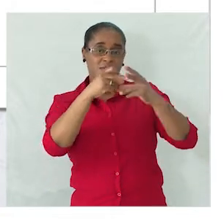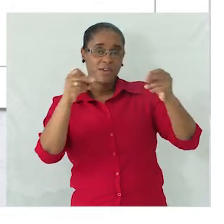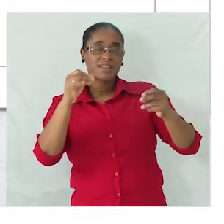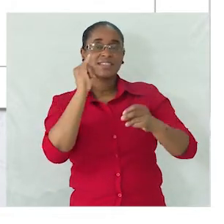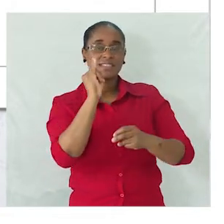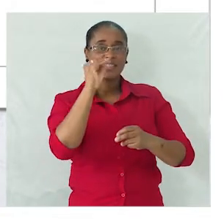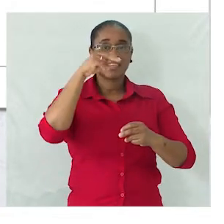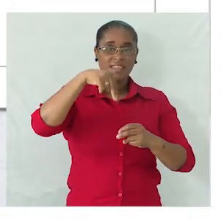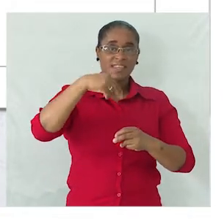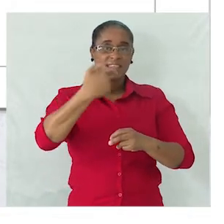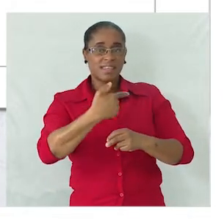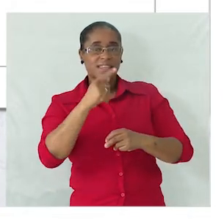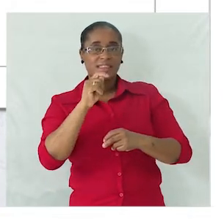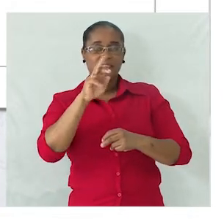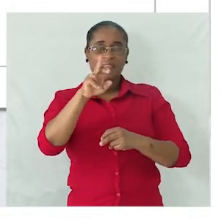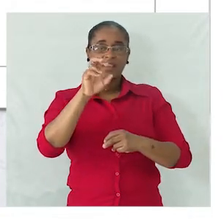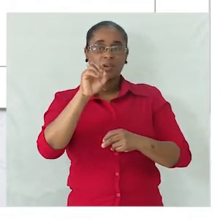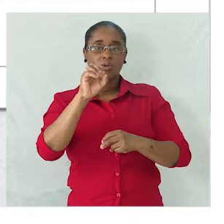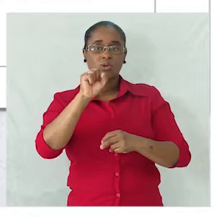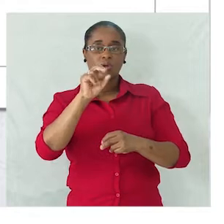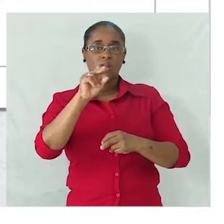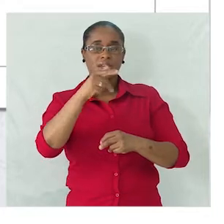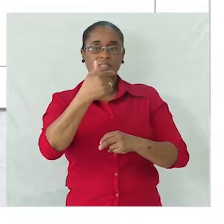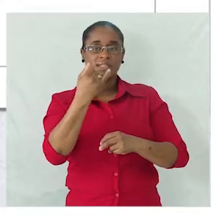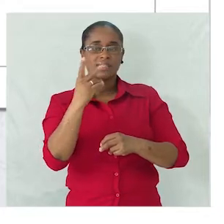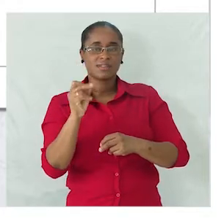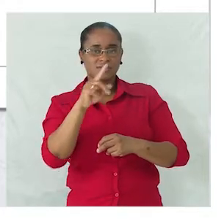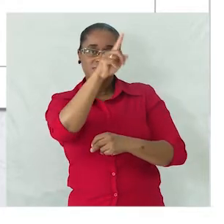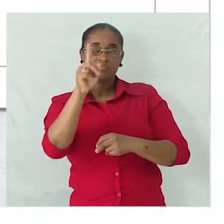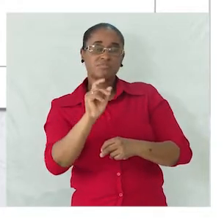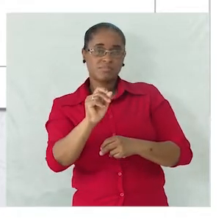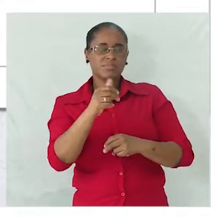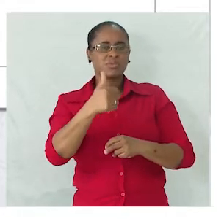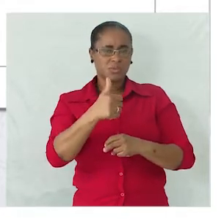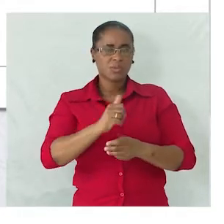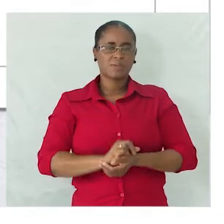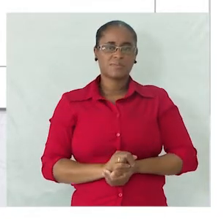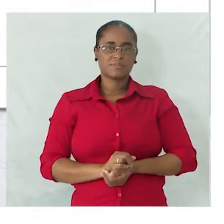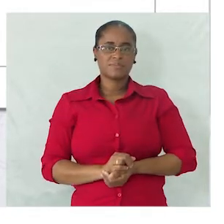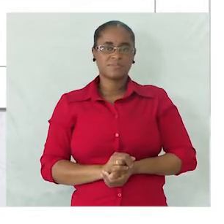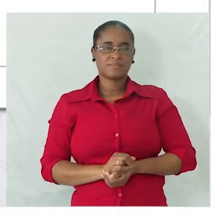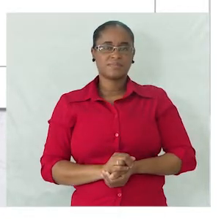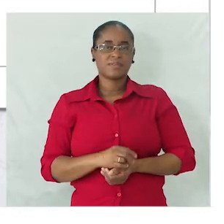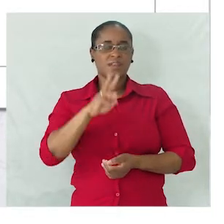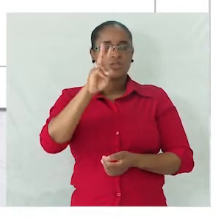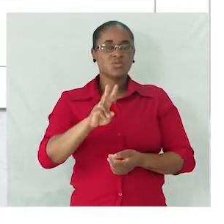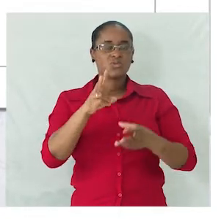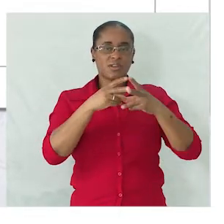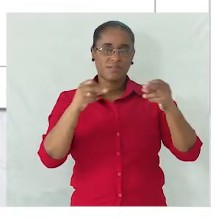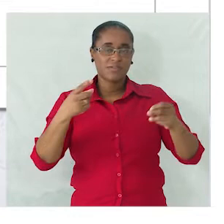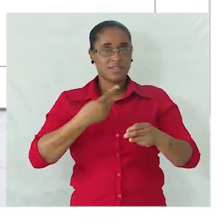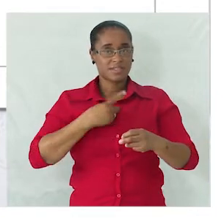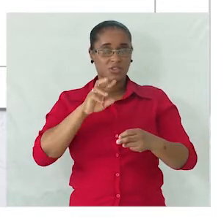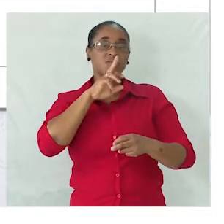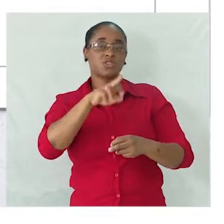interrogativa, do tipo interrogativo. Muito bem. A segunda frase é: vai ser já uma resposta à